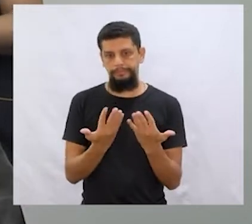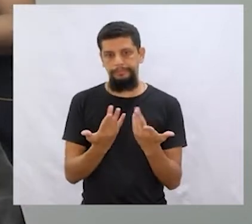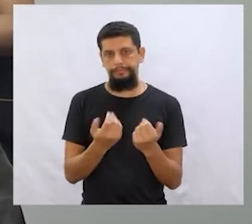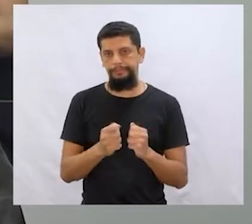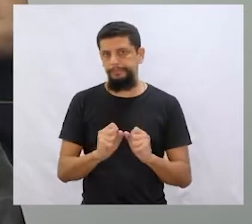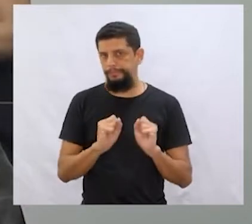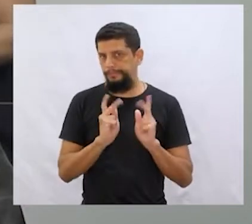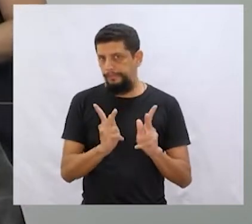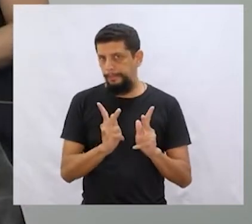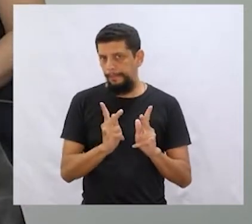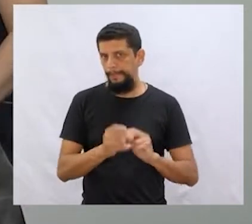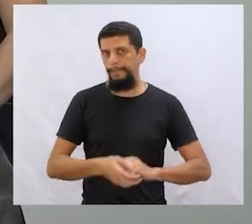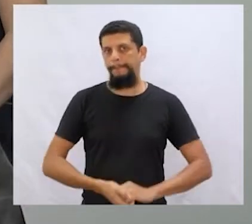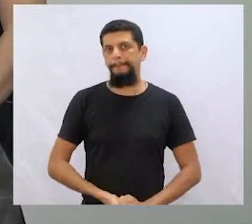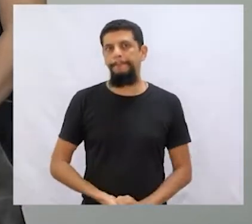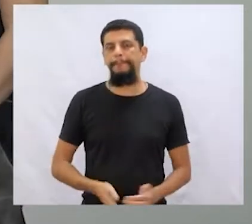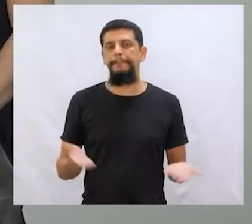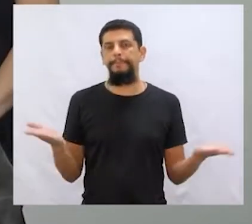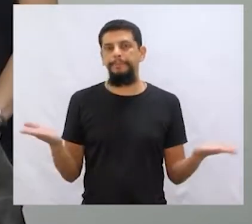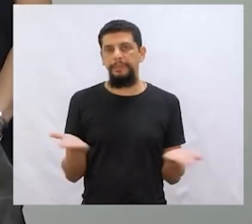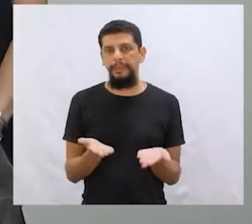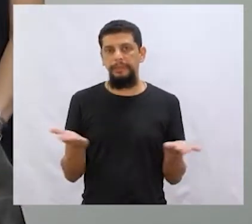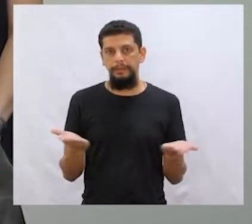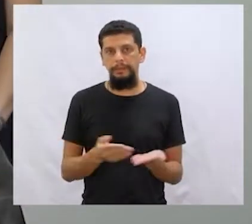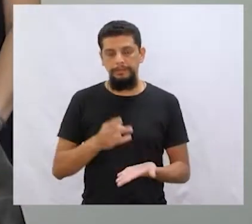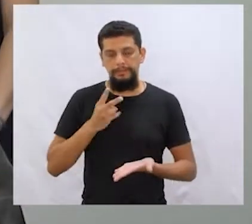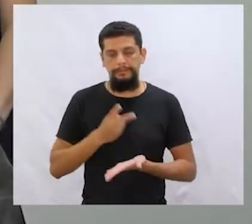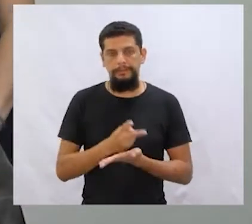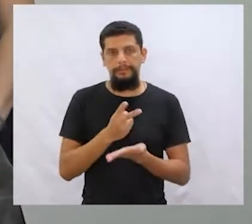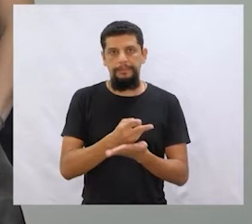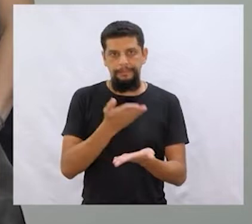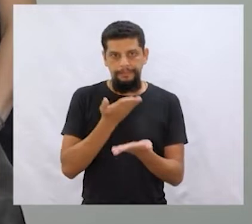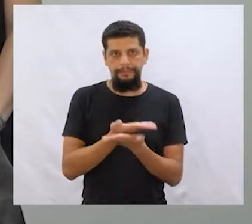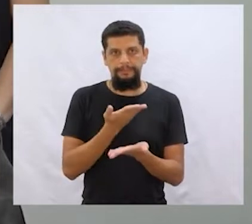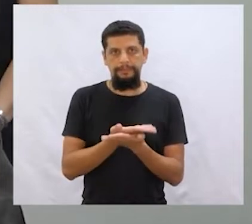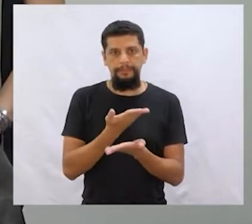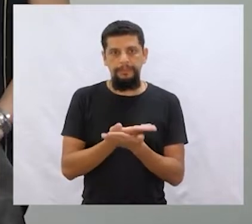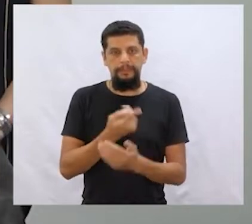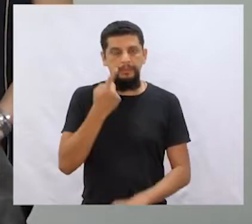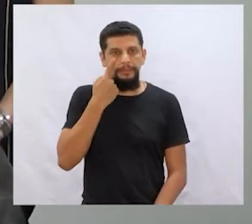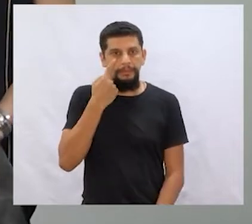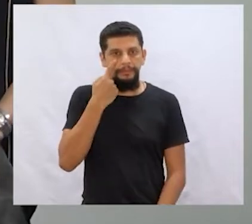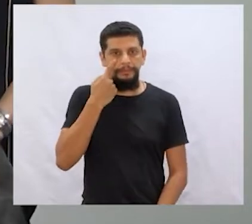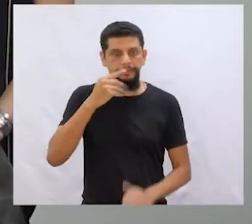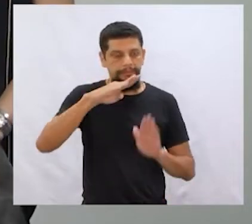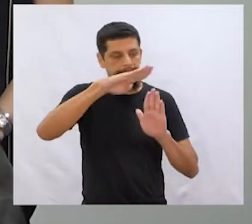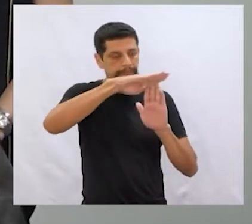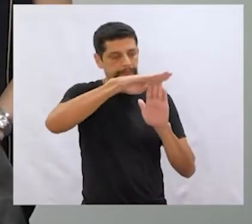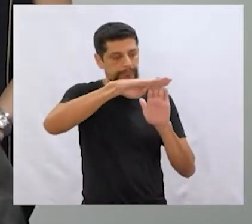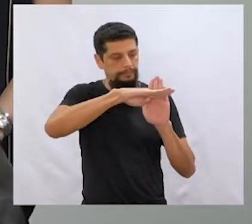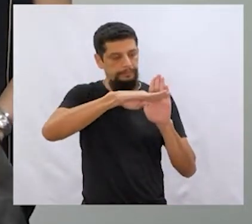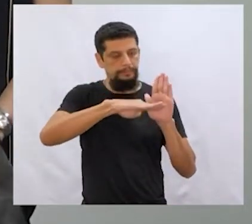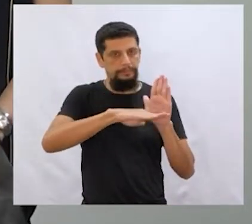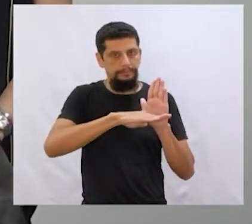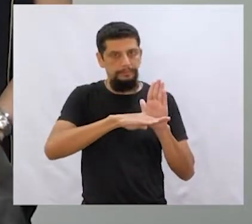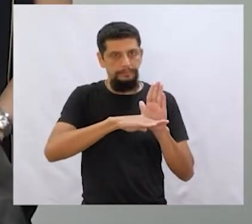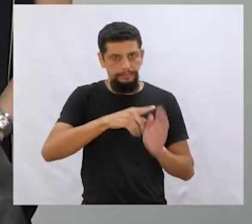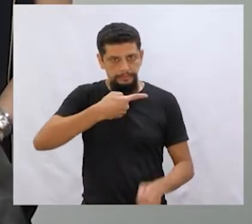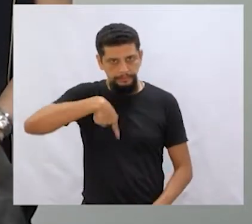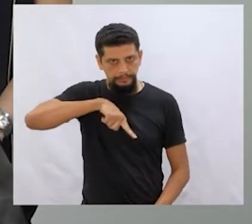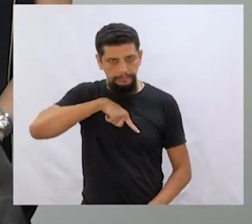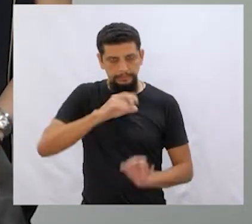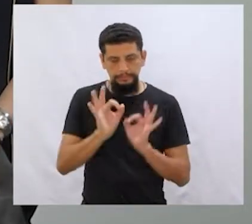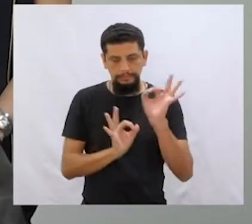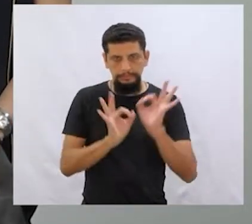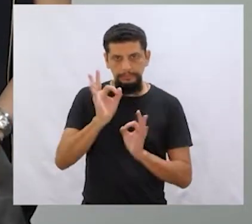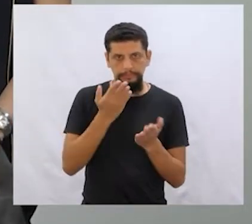a mão, as duas Muito bem. mãos, né? E agora, dando continuidade à nossa aula, nós vamos ver a rotina, o que